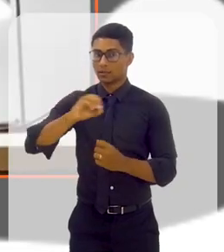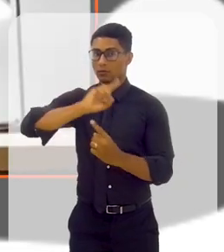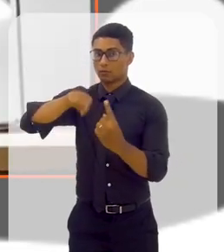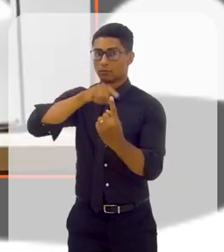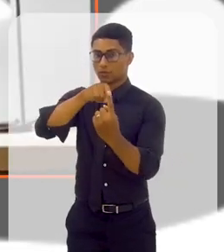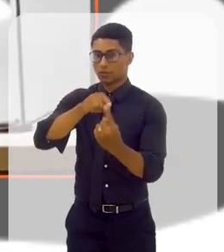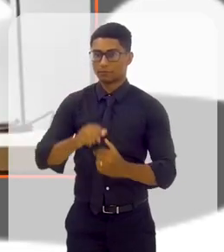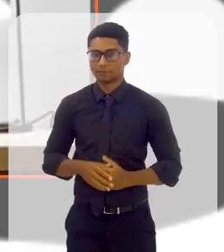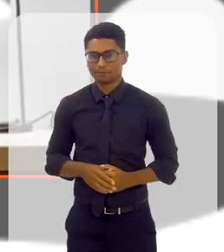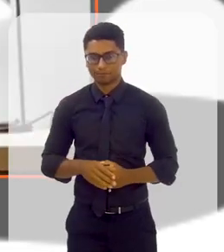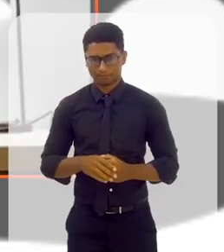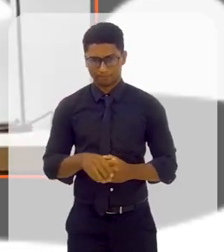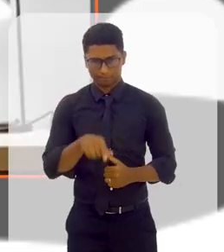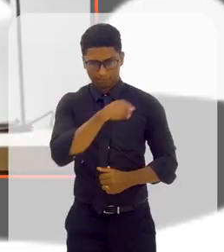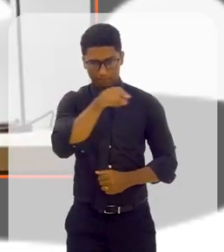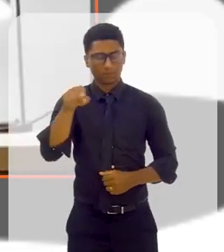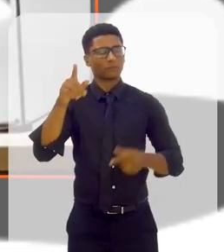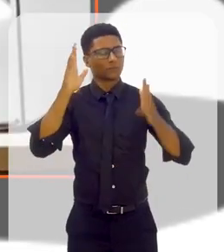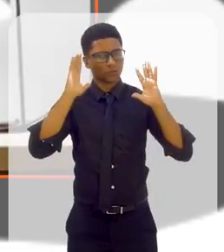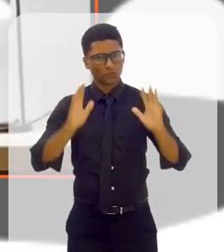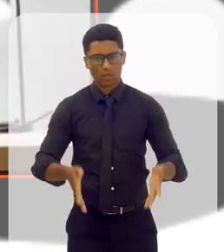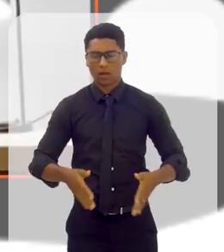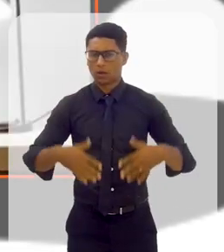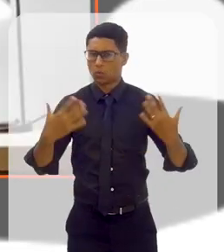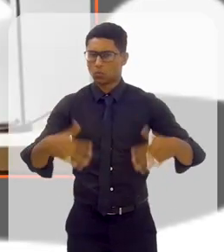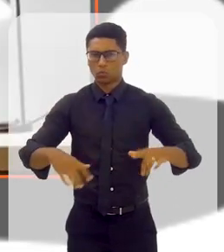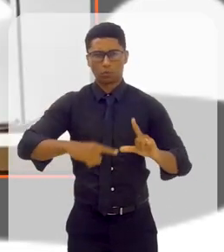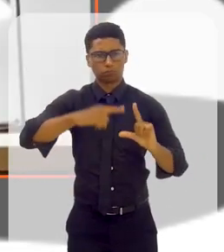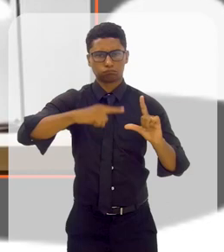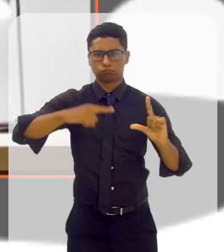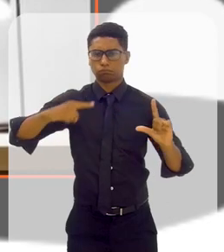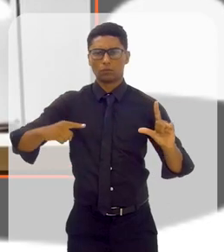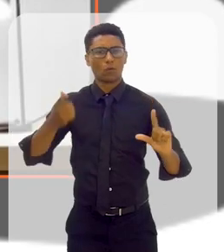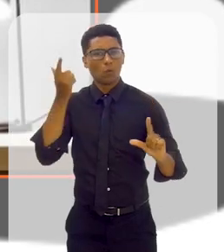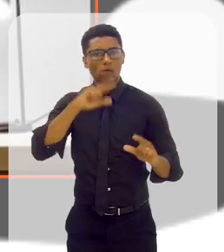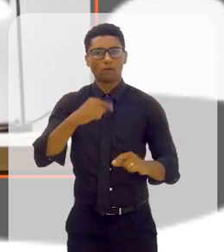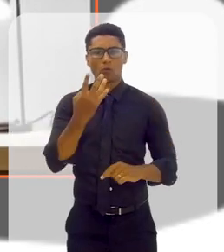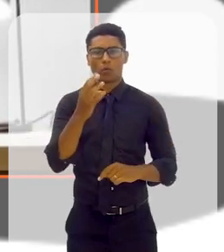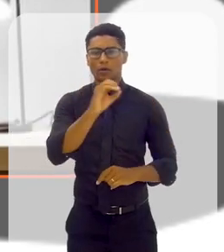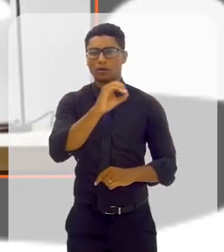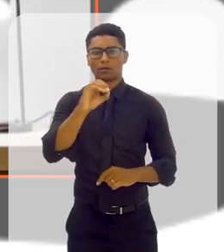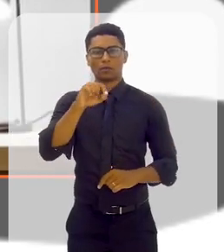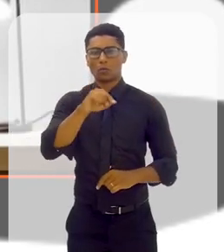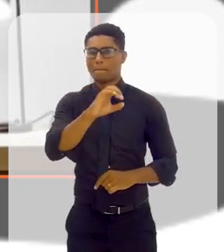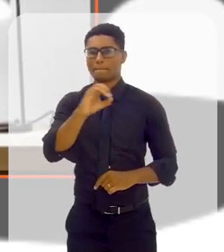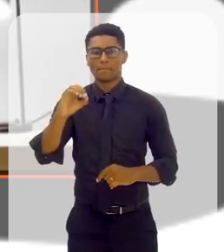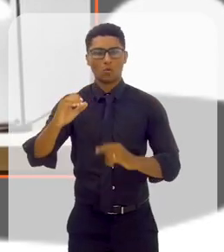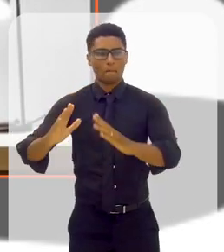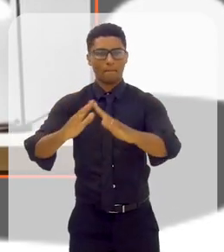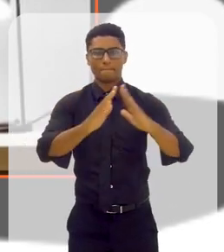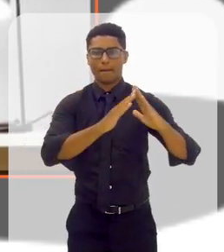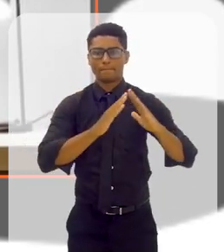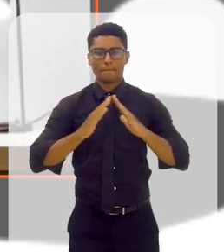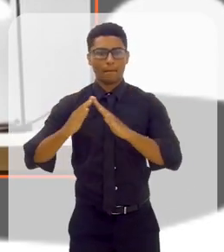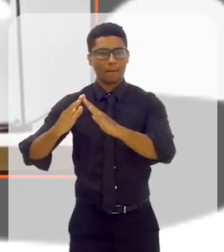já têm números gigantescos, né? Vocês já atingiram 400 mil residências